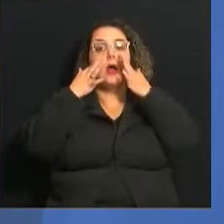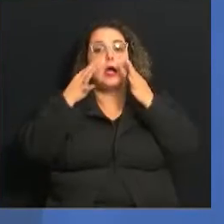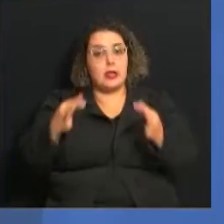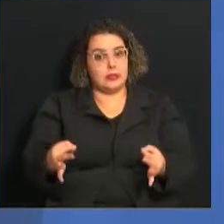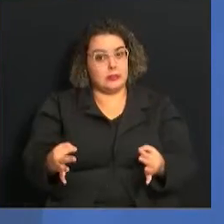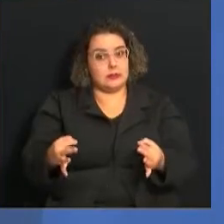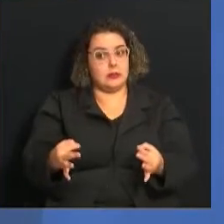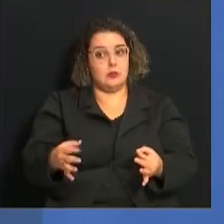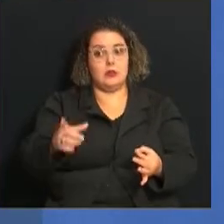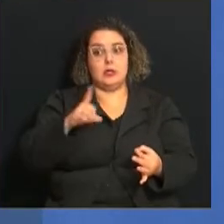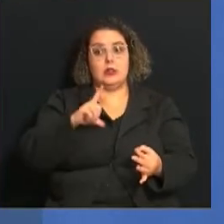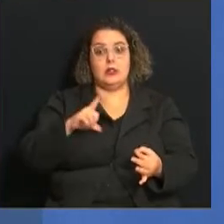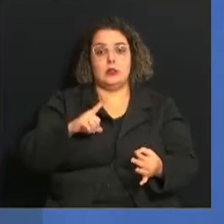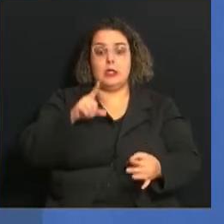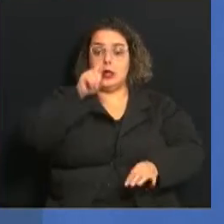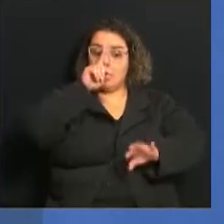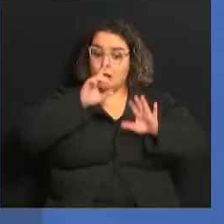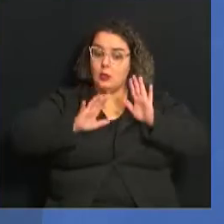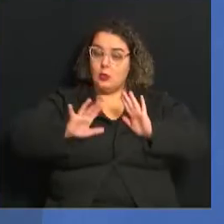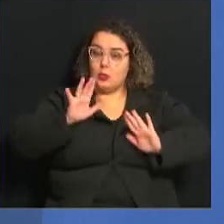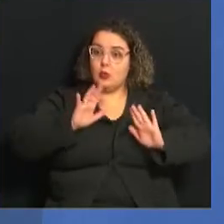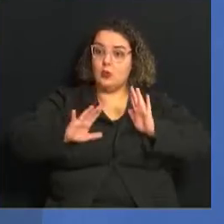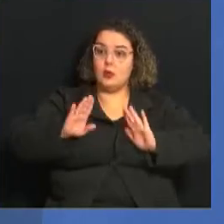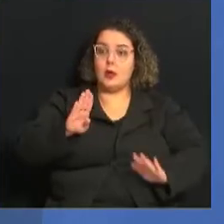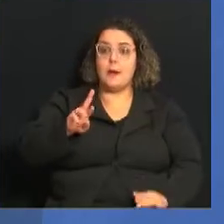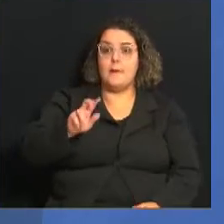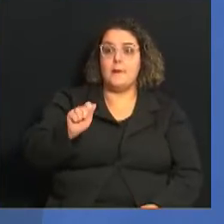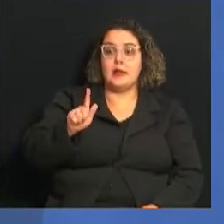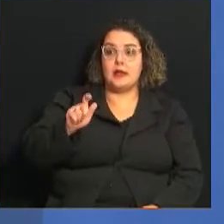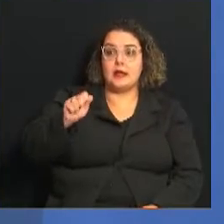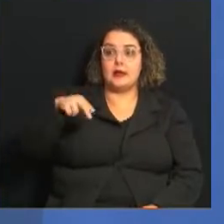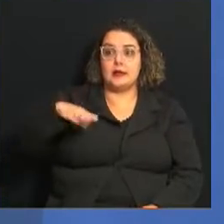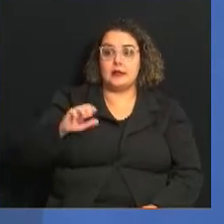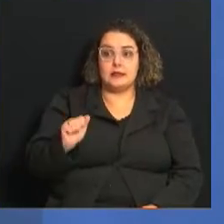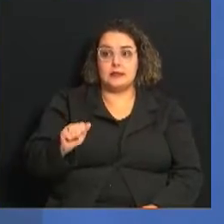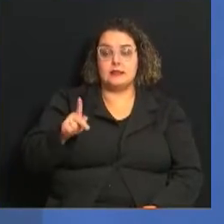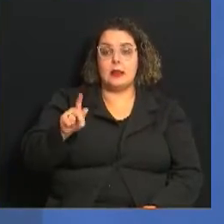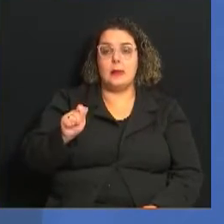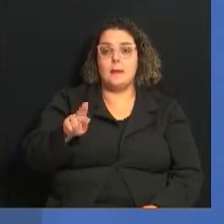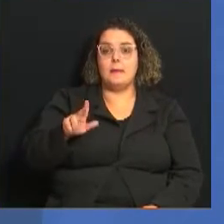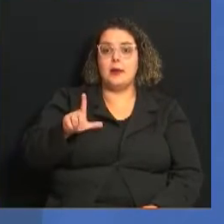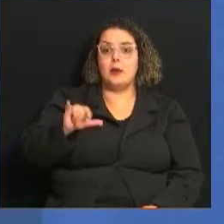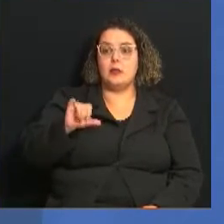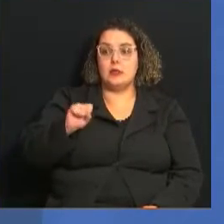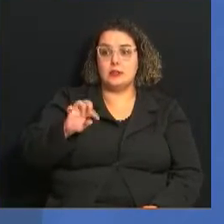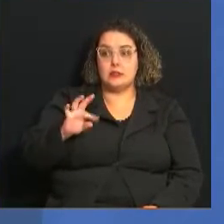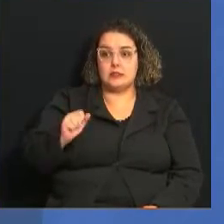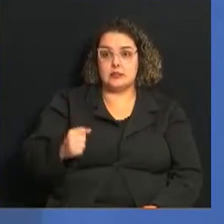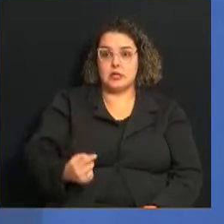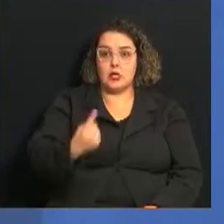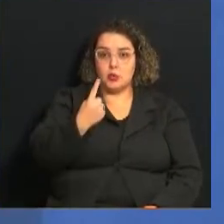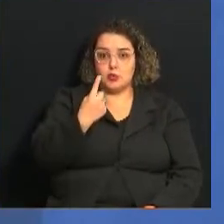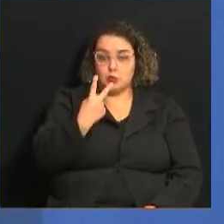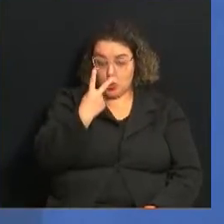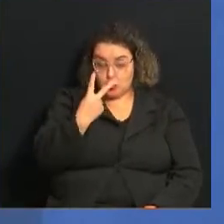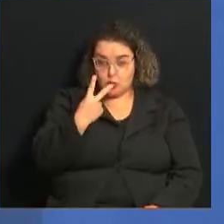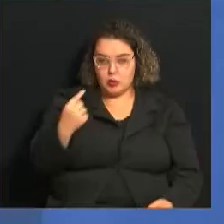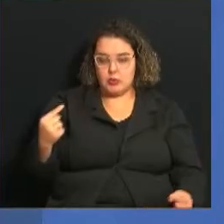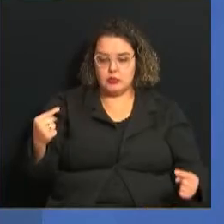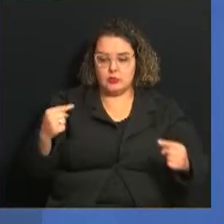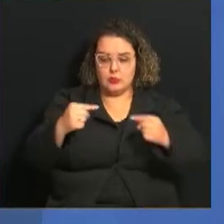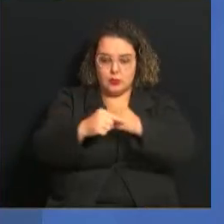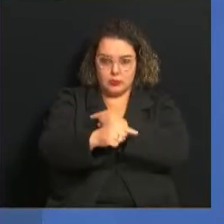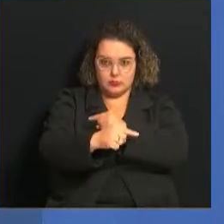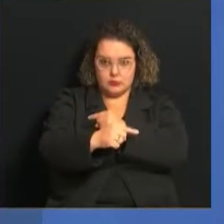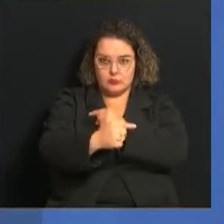vai ter que tomar bastante cuidado ali na Bragança Paulista, que vai ter duplo sentido. Já na Vila Industrial, a